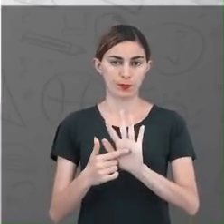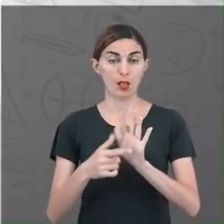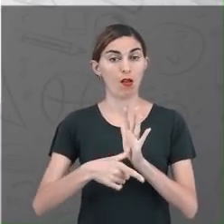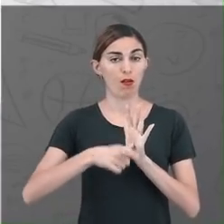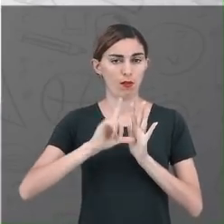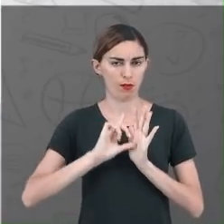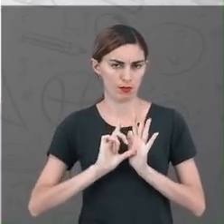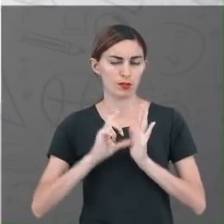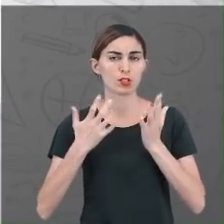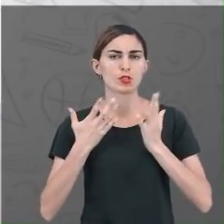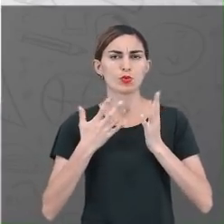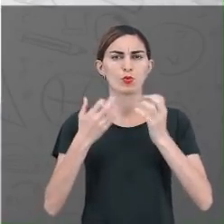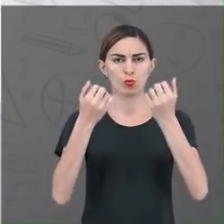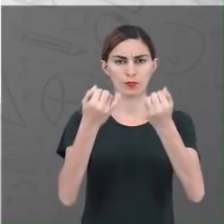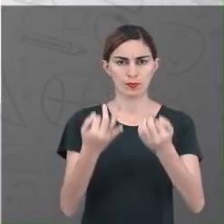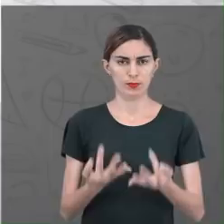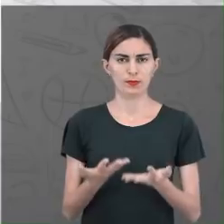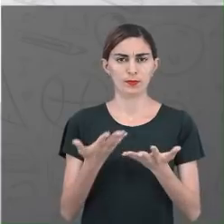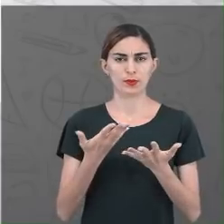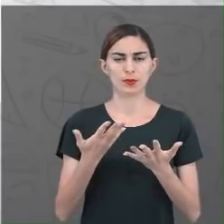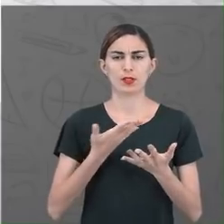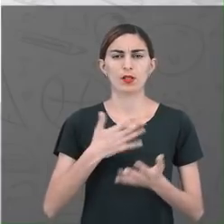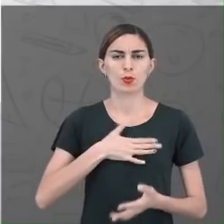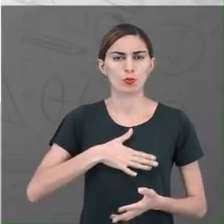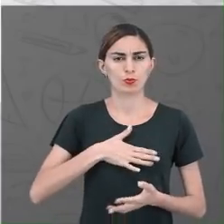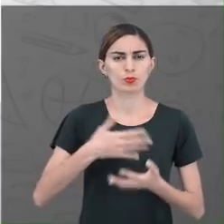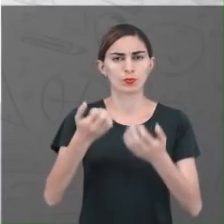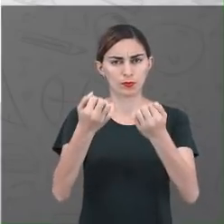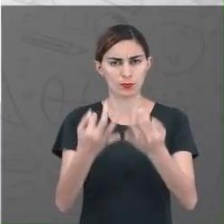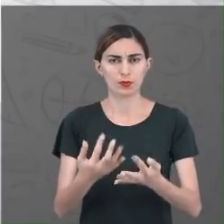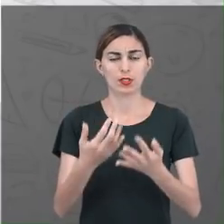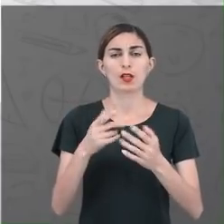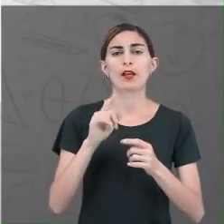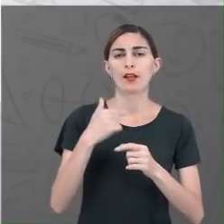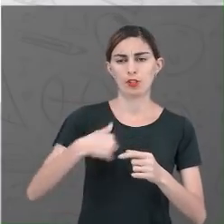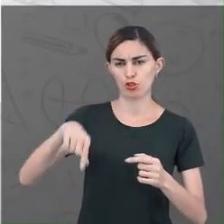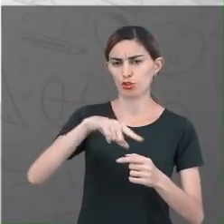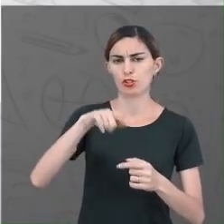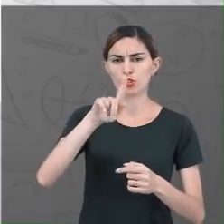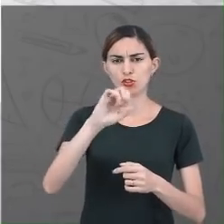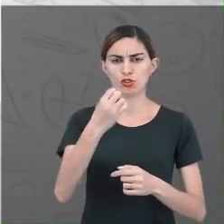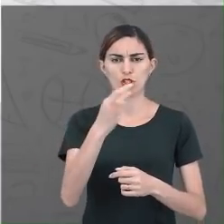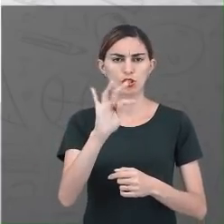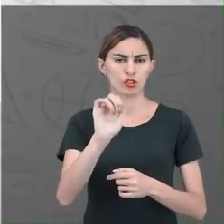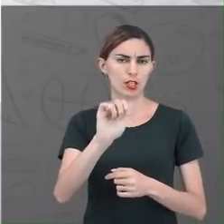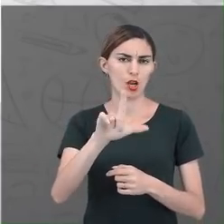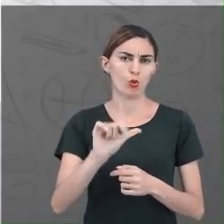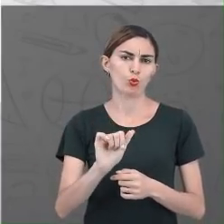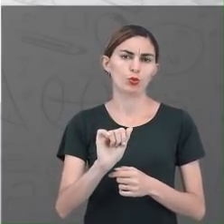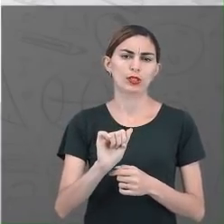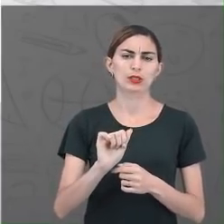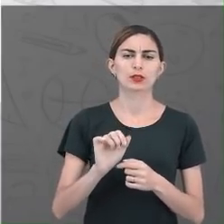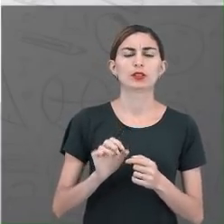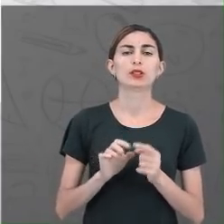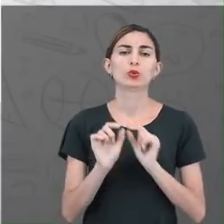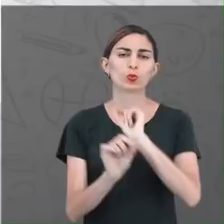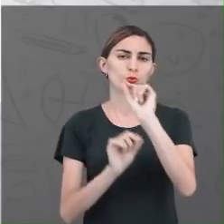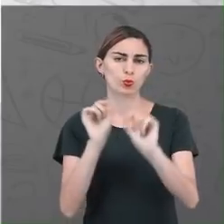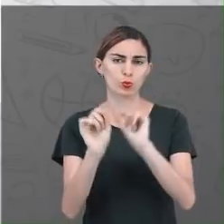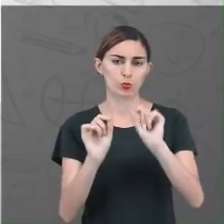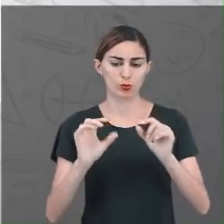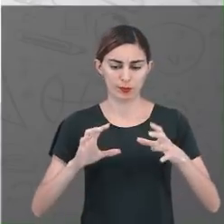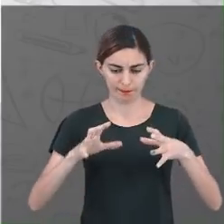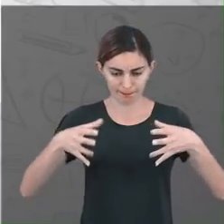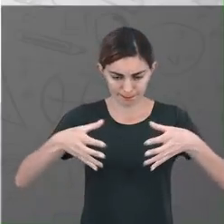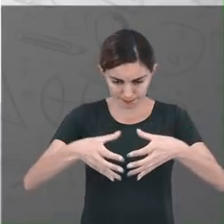Antes de mais nada, eu gostaria de lembrar sobre a questão da Gestalt, que para a gente, para a Gestalt da forma, vai significar que o todo é maior do